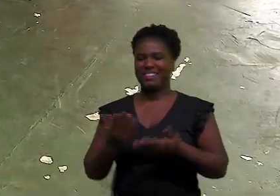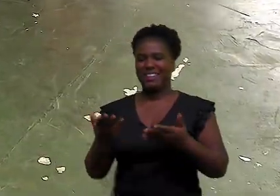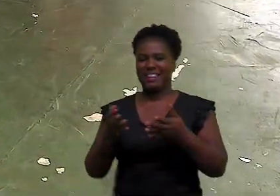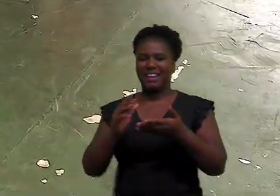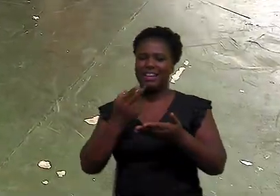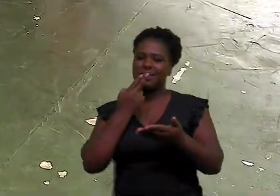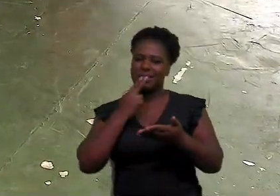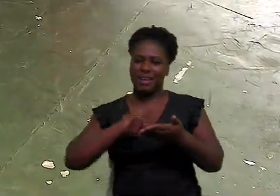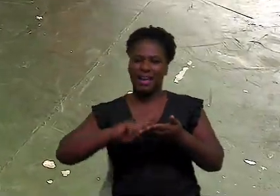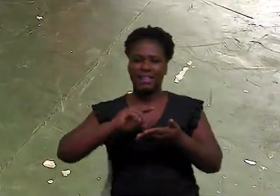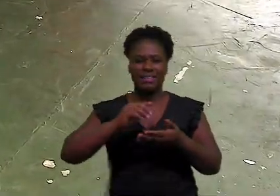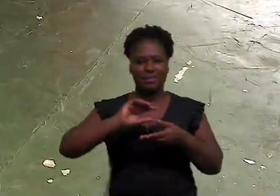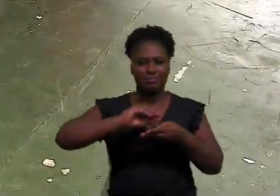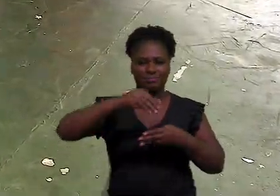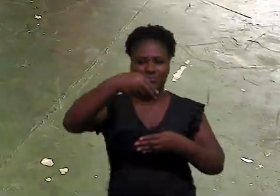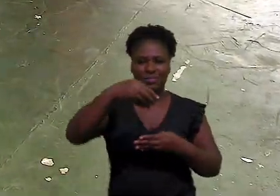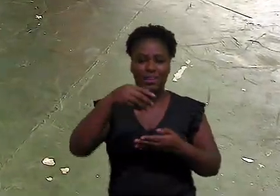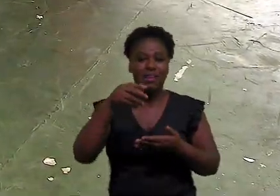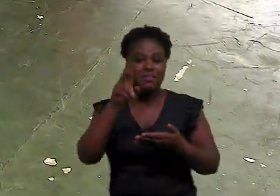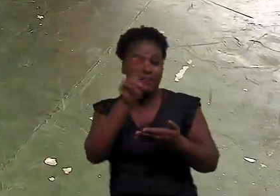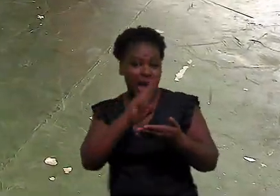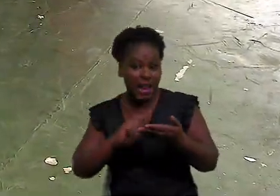Quer ler, tia?